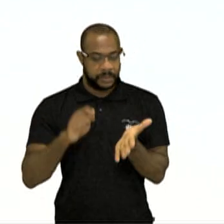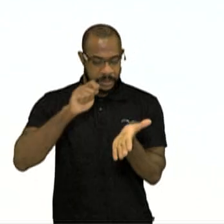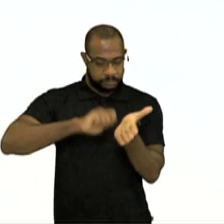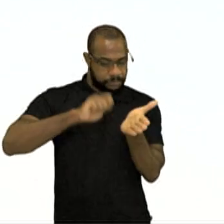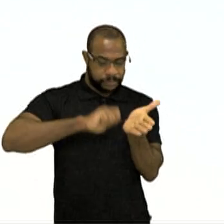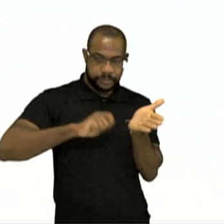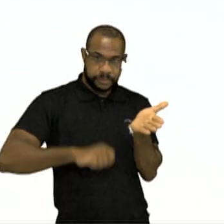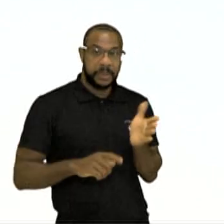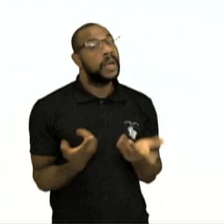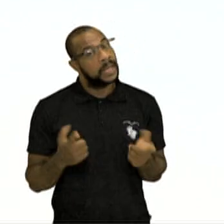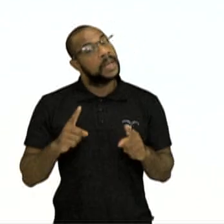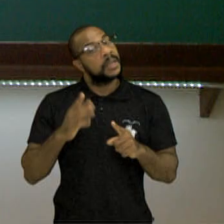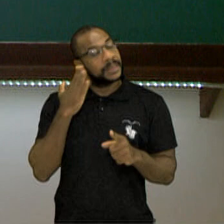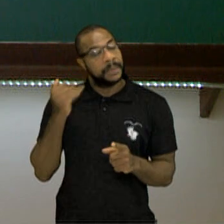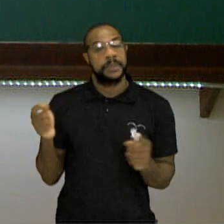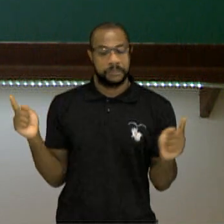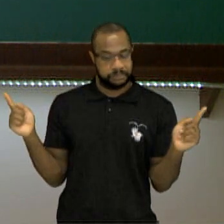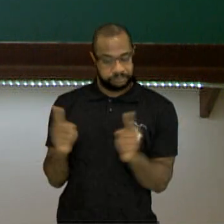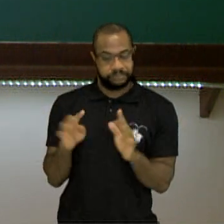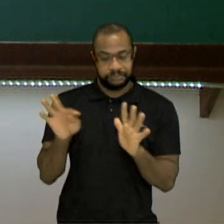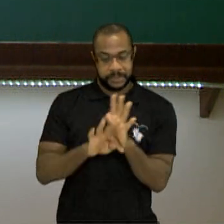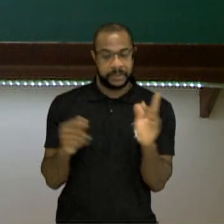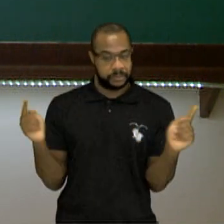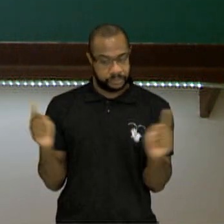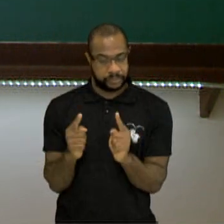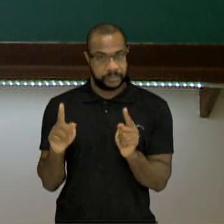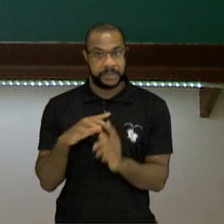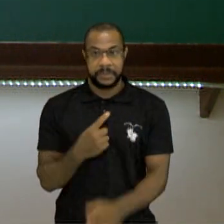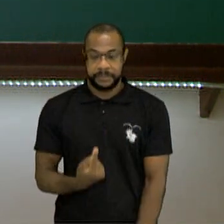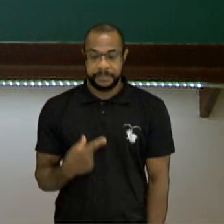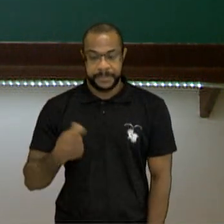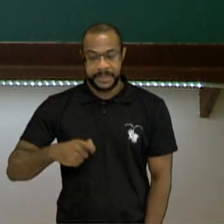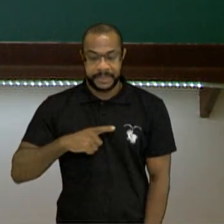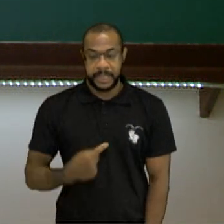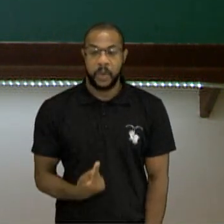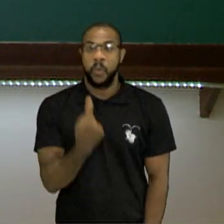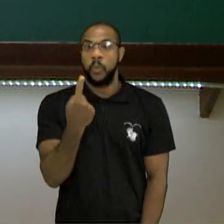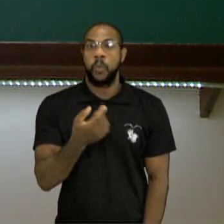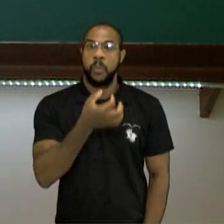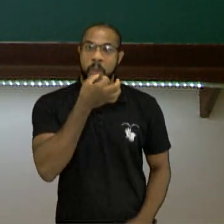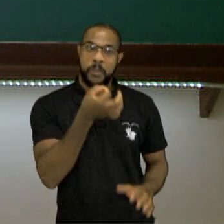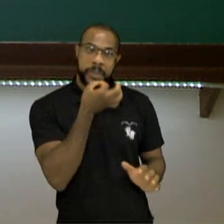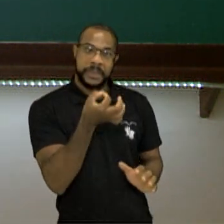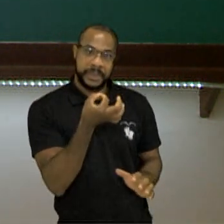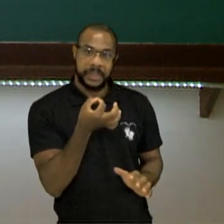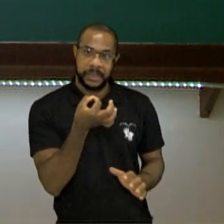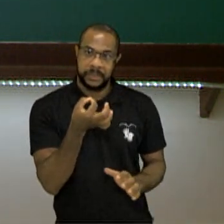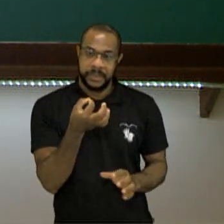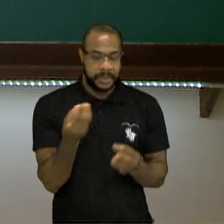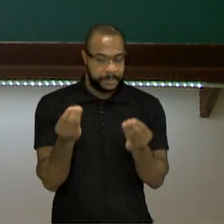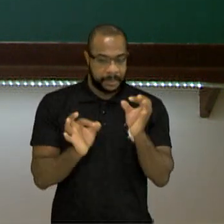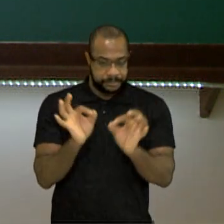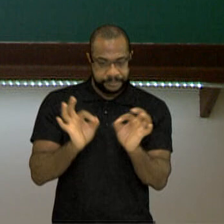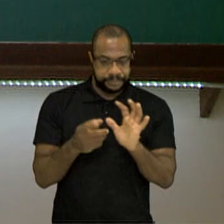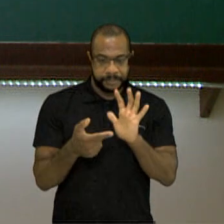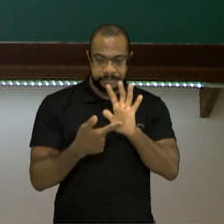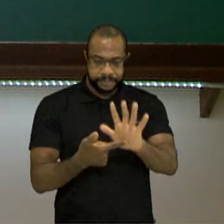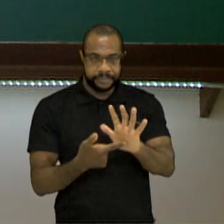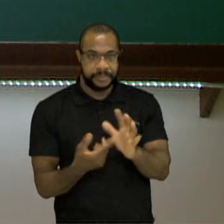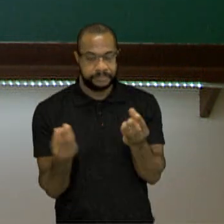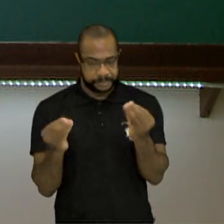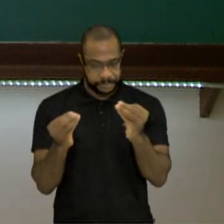texto curto, é apresentado pelo menos um argumento para justificar e sustentar a opinião fornecida no